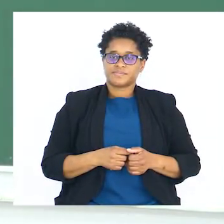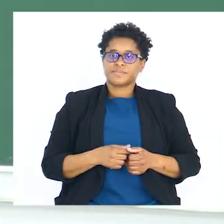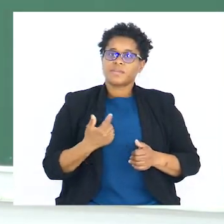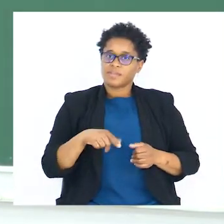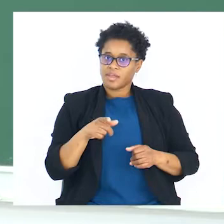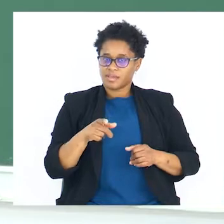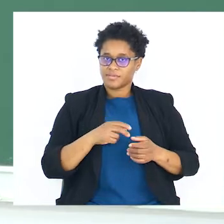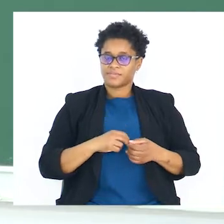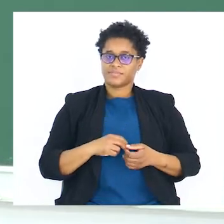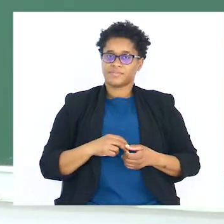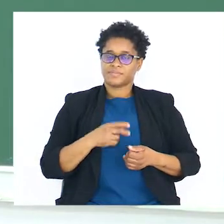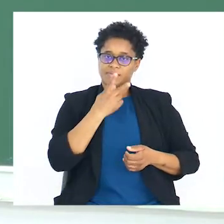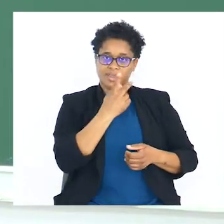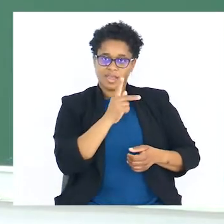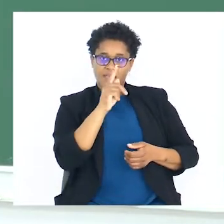tem